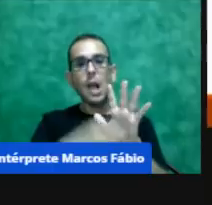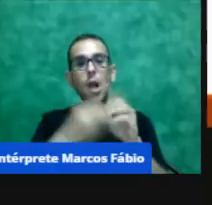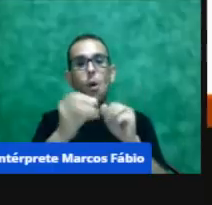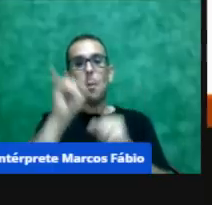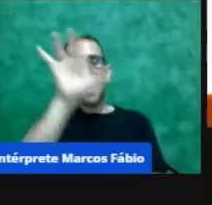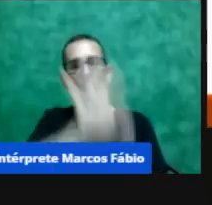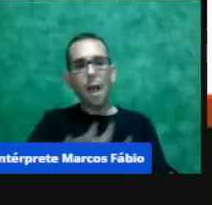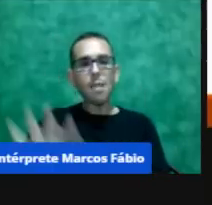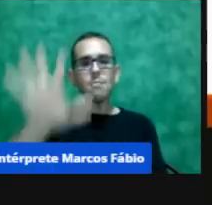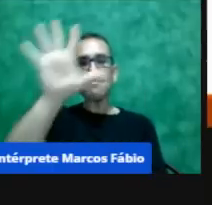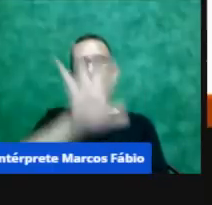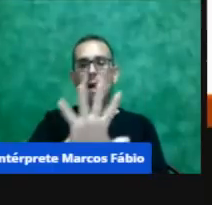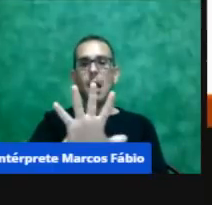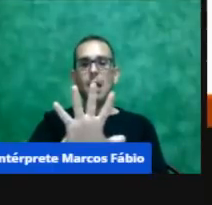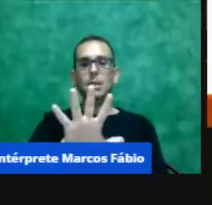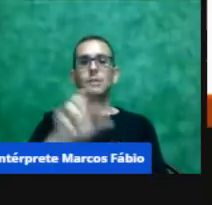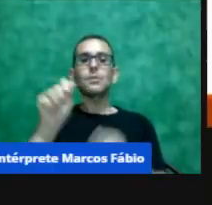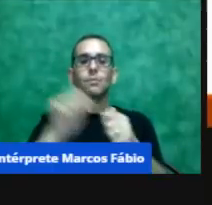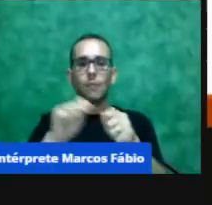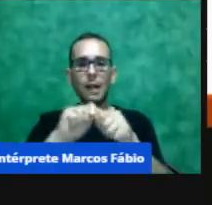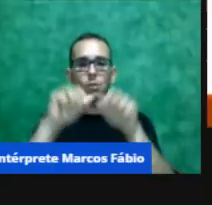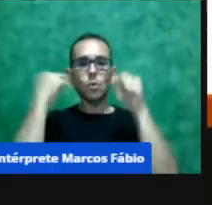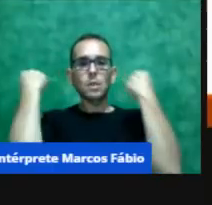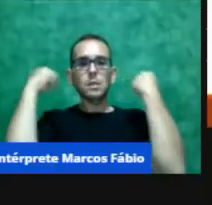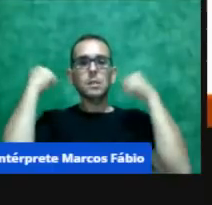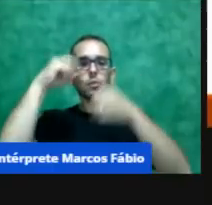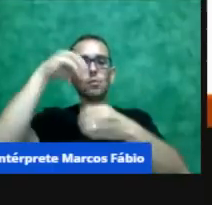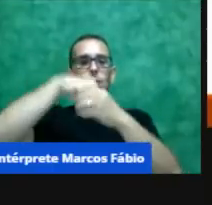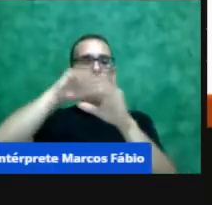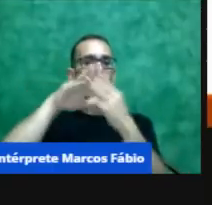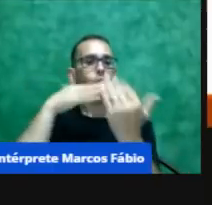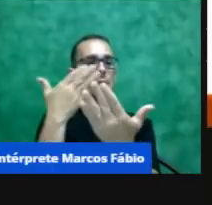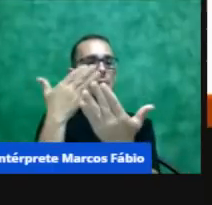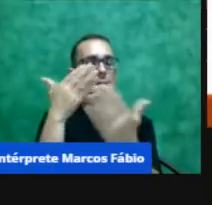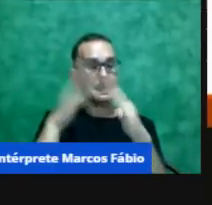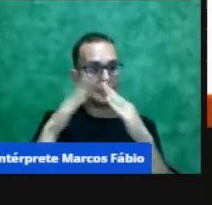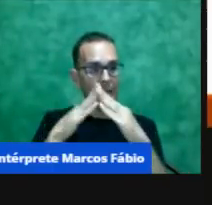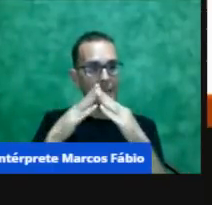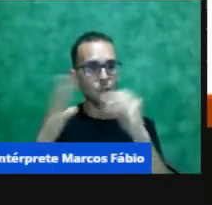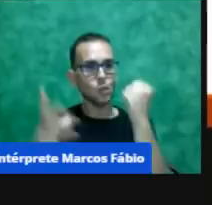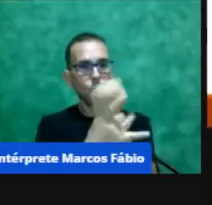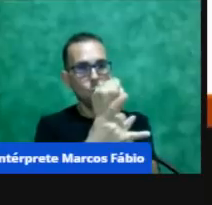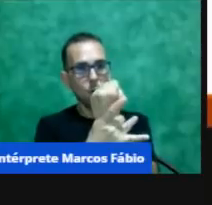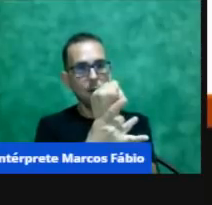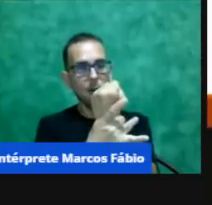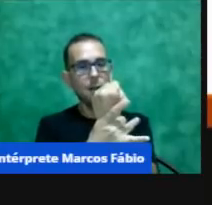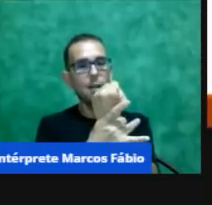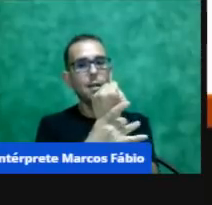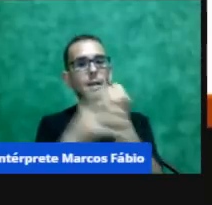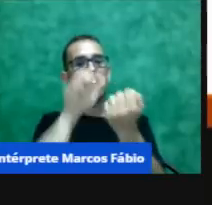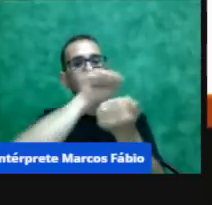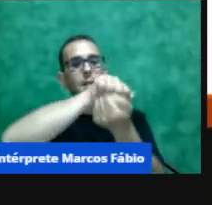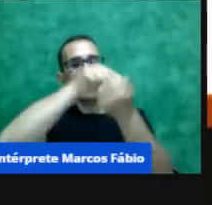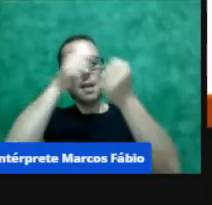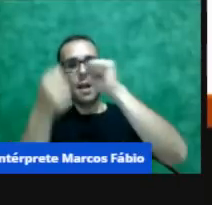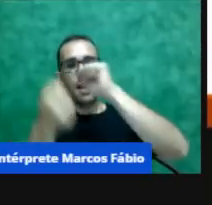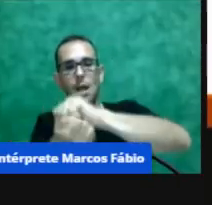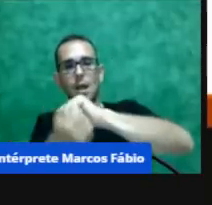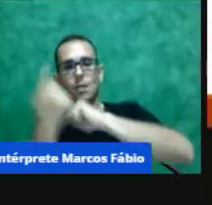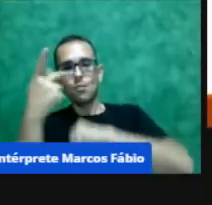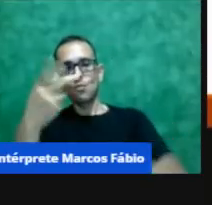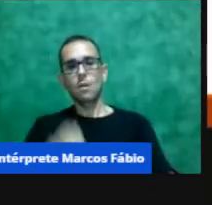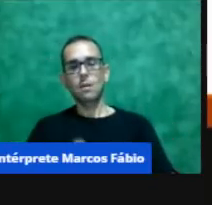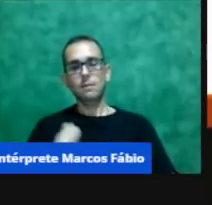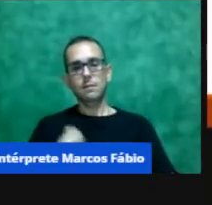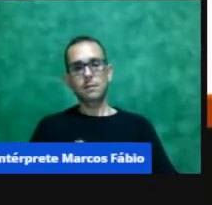imagem aqui, o exercício físico dentro de casa, de forma segura, de forma adaptada ali para a realidade dele,